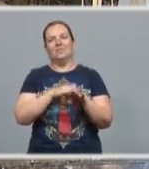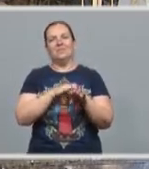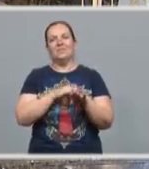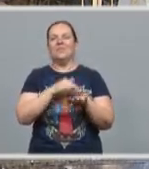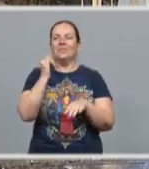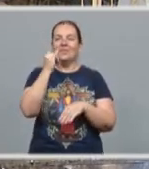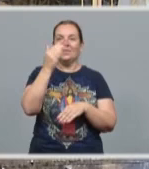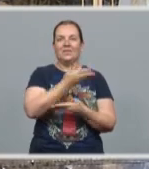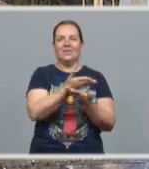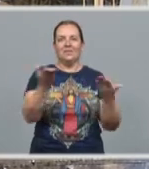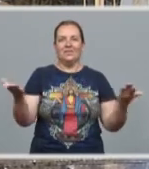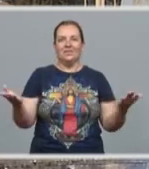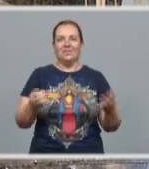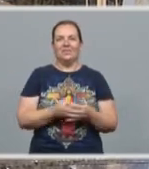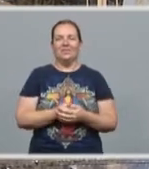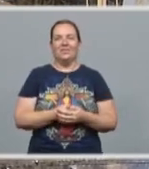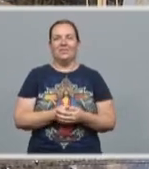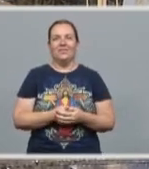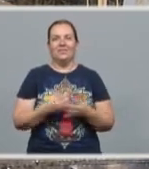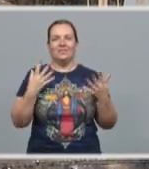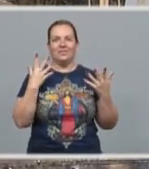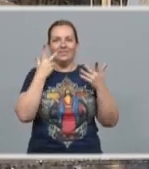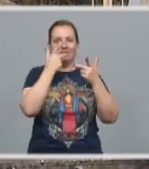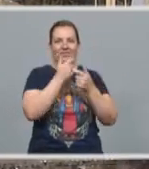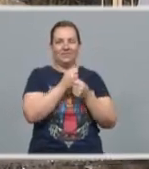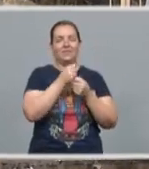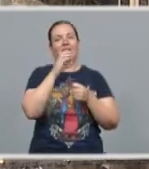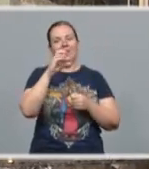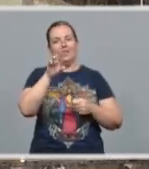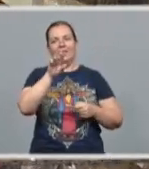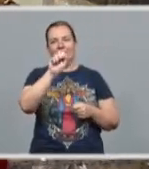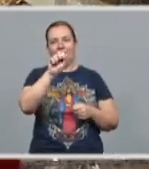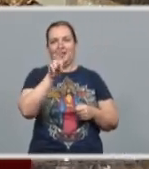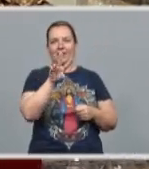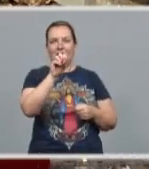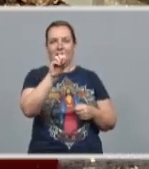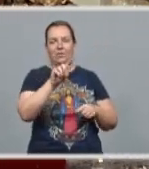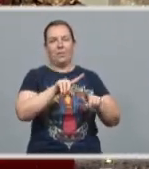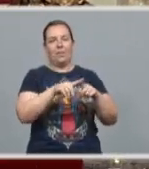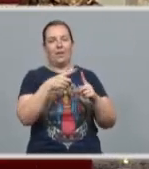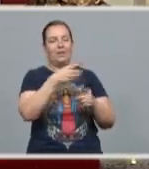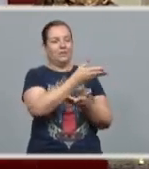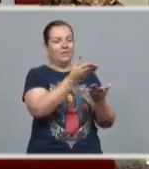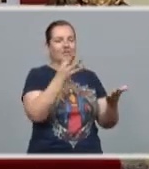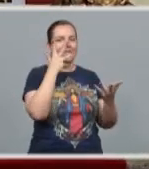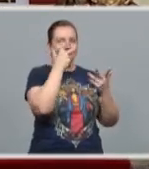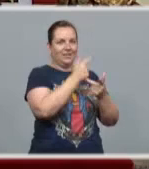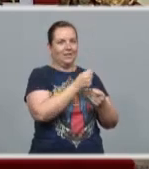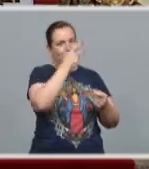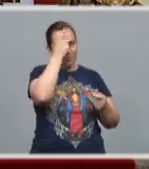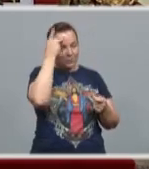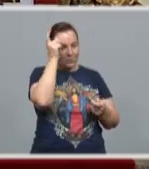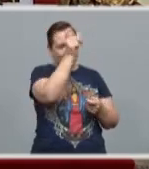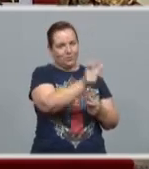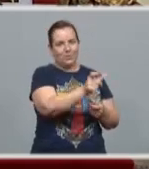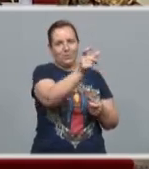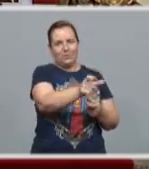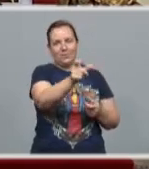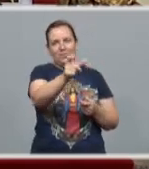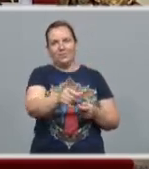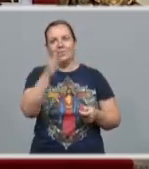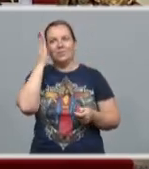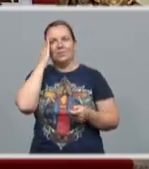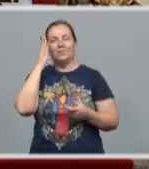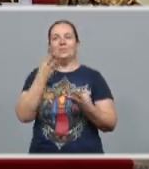fazer um comentário. Lindos são escravos, mas lindos são vocês. E vocês souberam muito